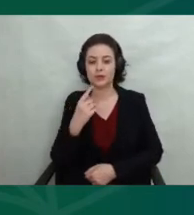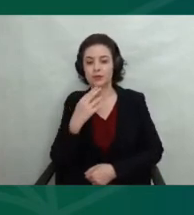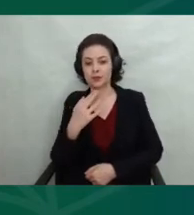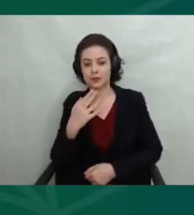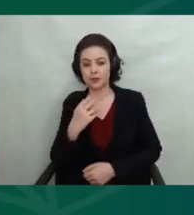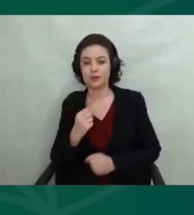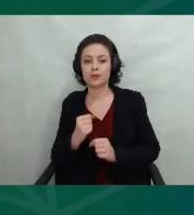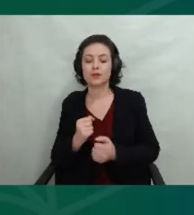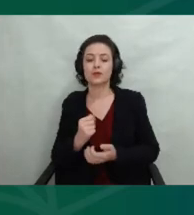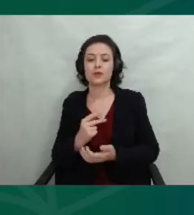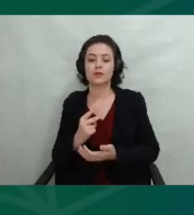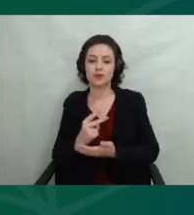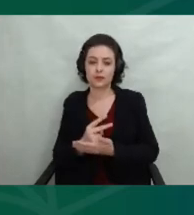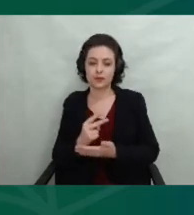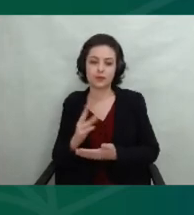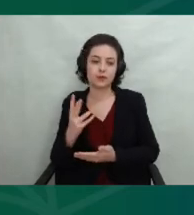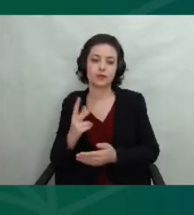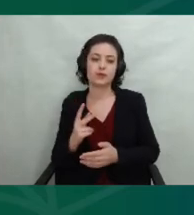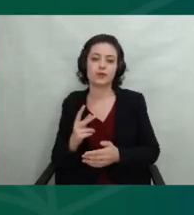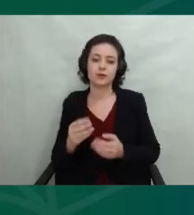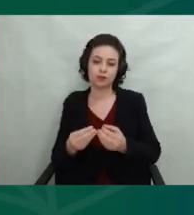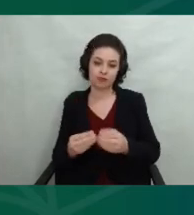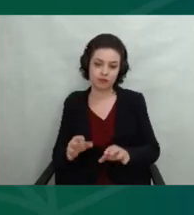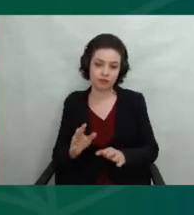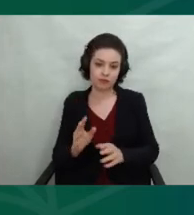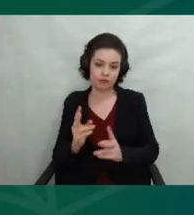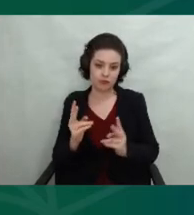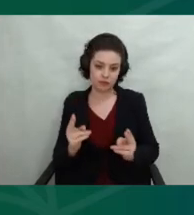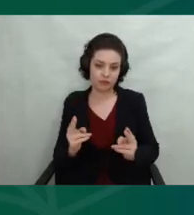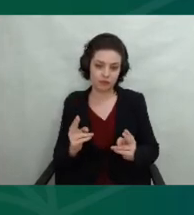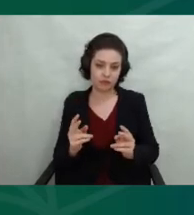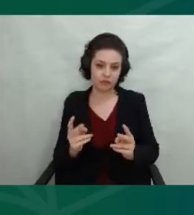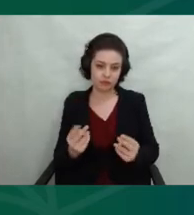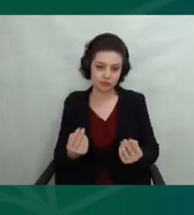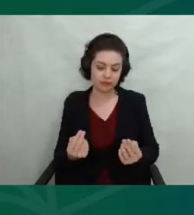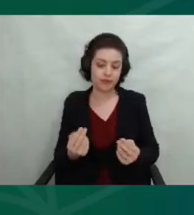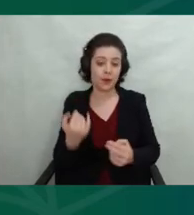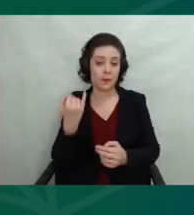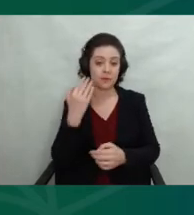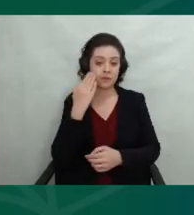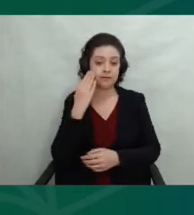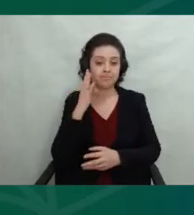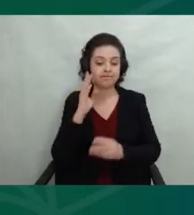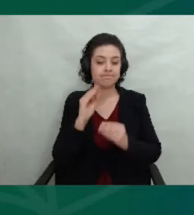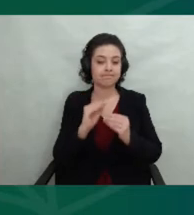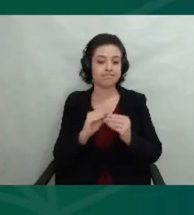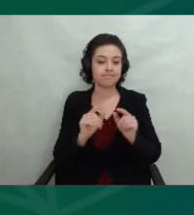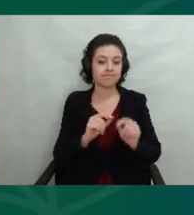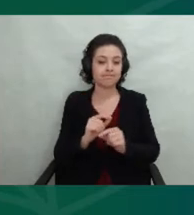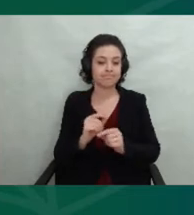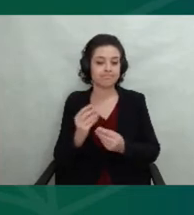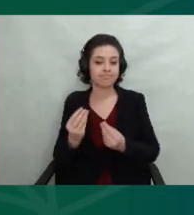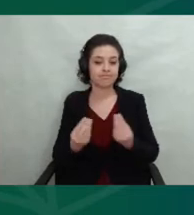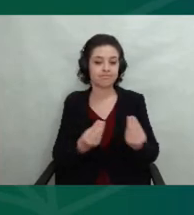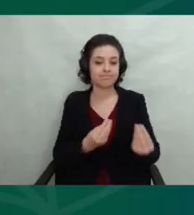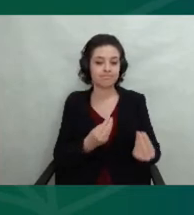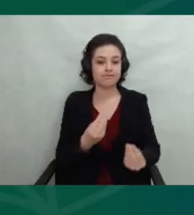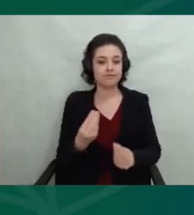o mesmo dano? É importante saber isso para nós entendermos os mecanismos de ação de cada um